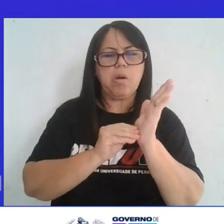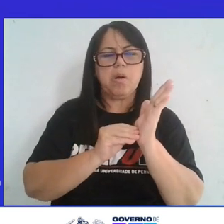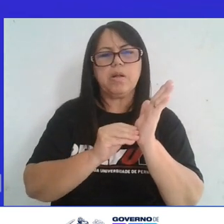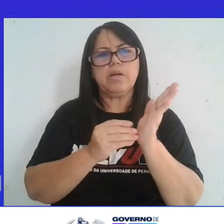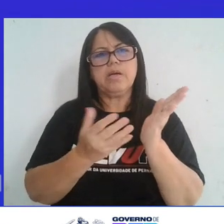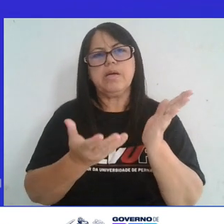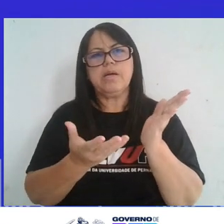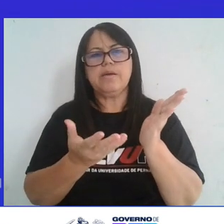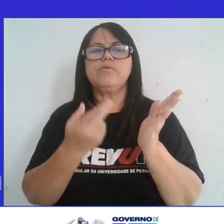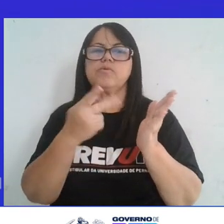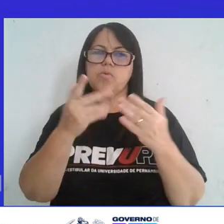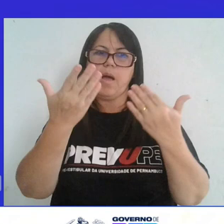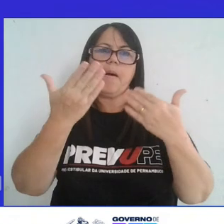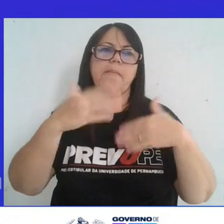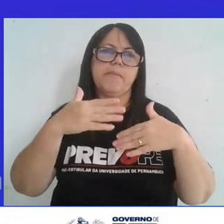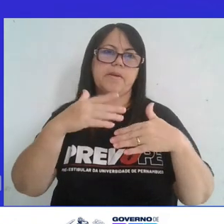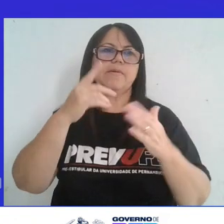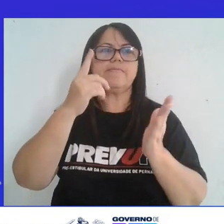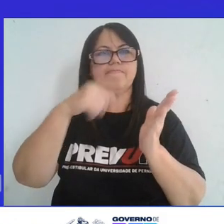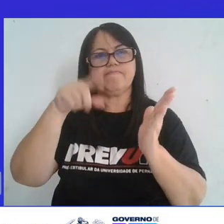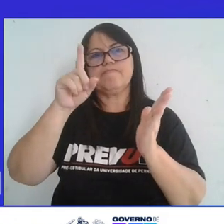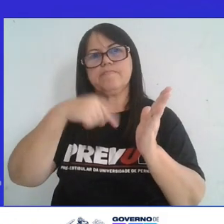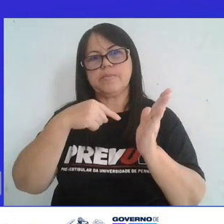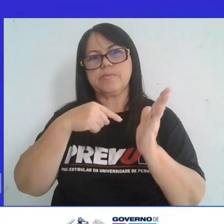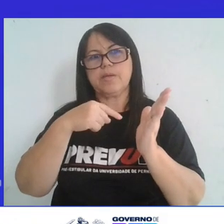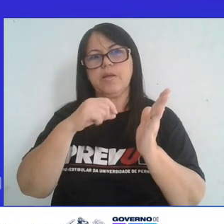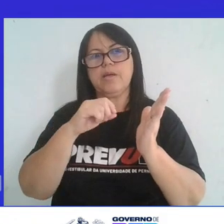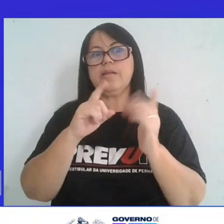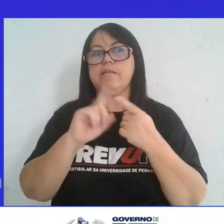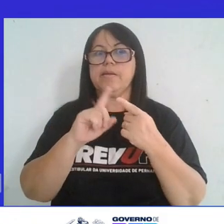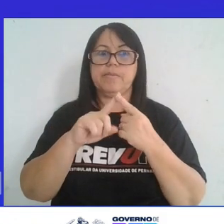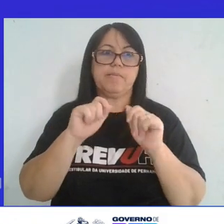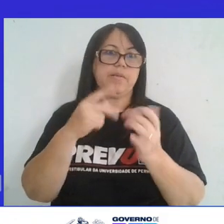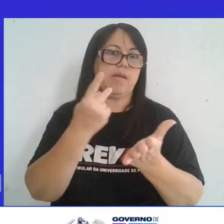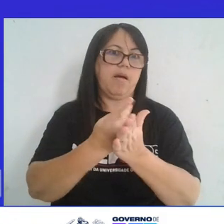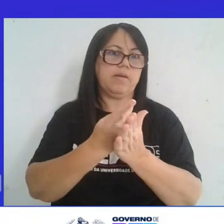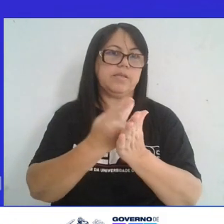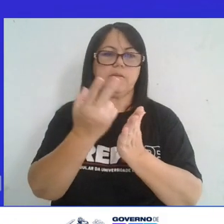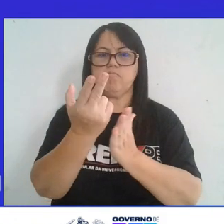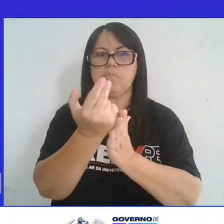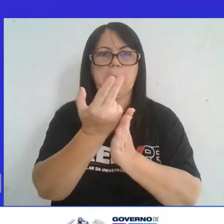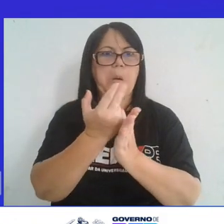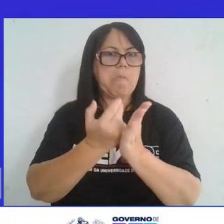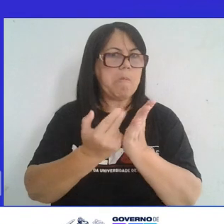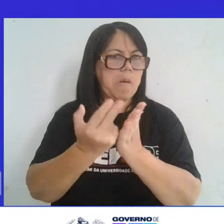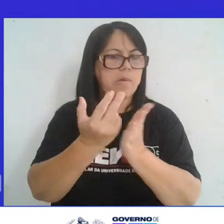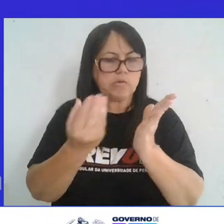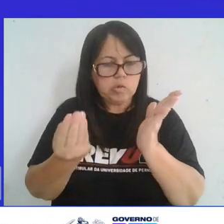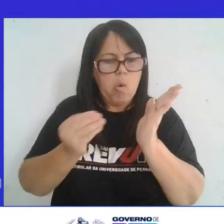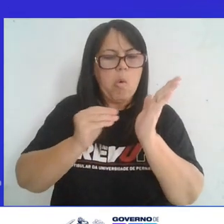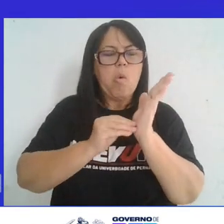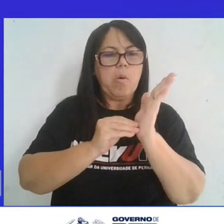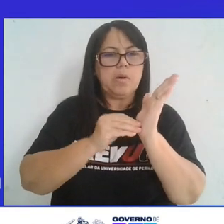você, né, sua prova vai ser anulada, tá? Um desenho de qualquer natureza, o desenho também leva